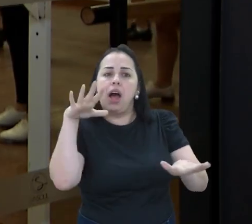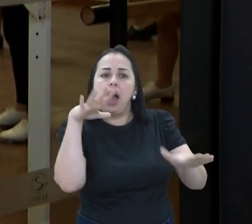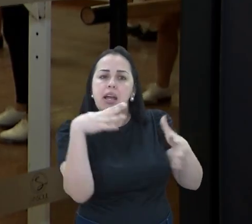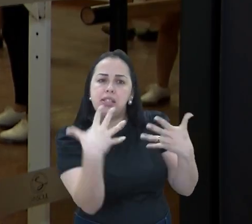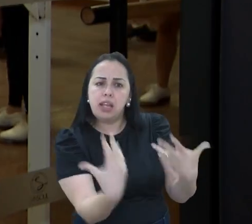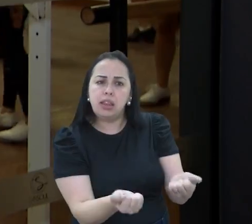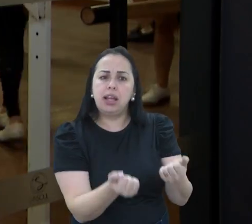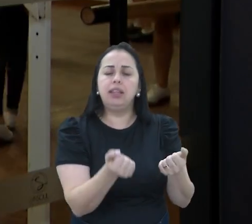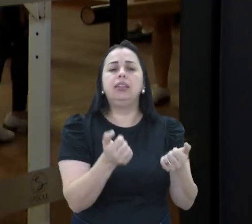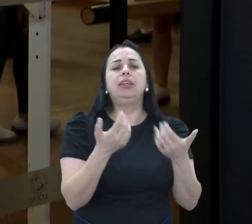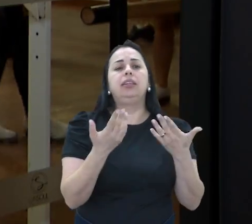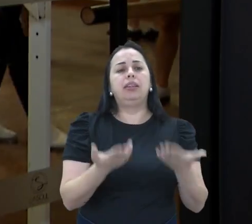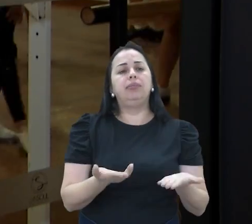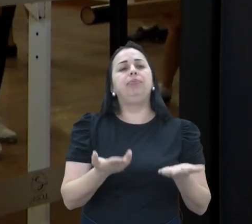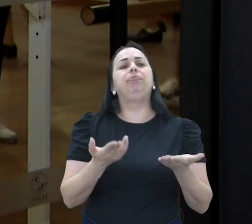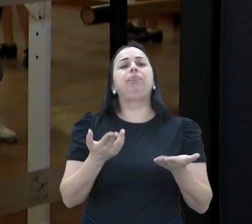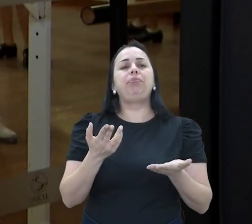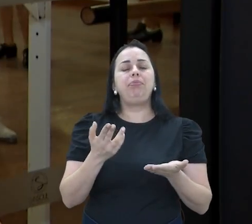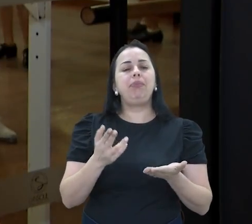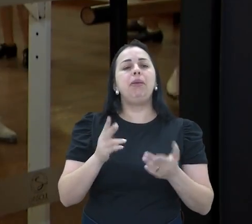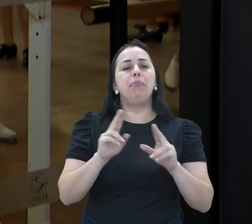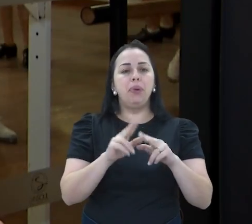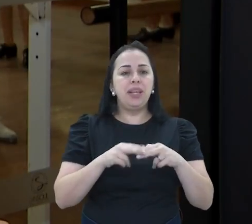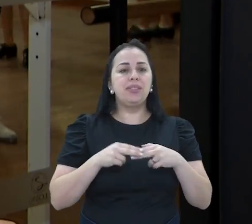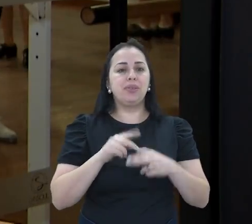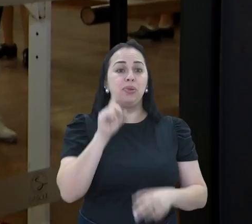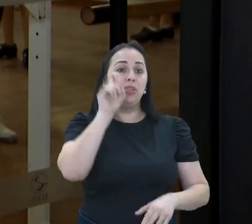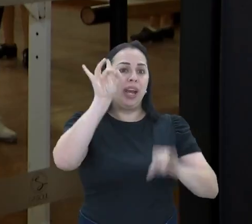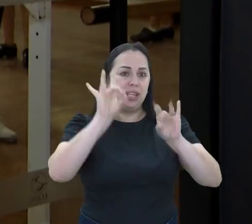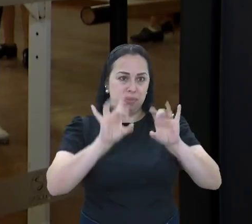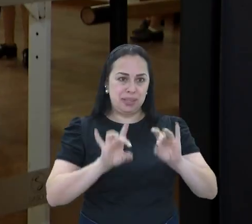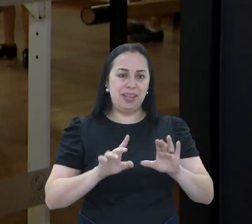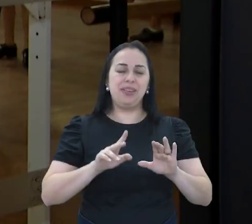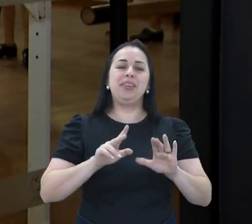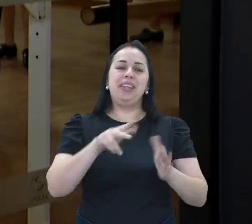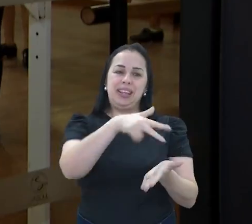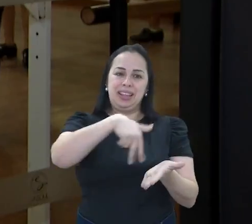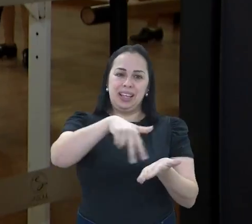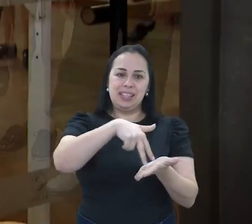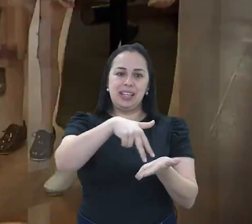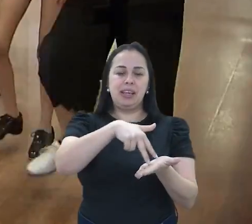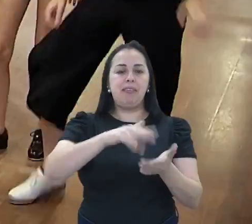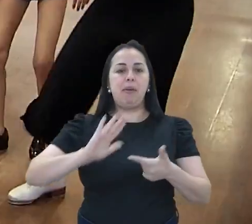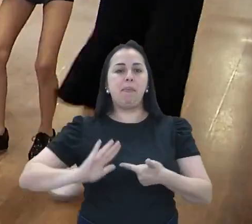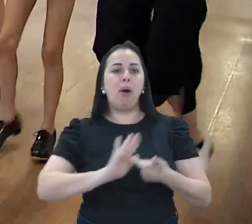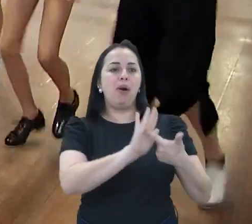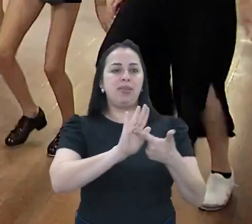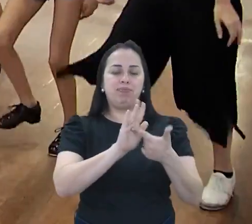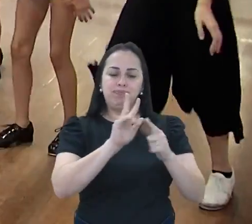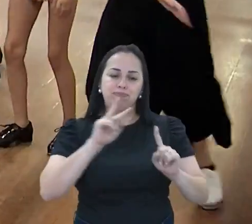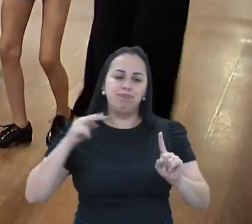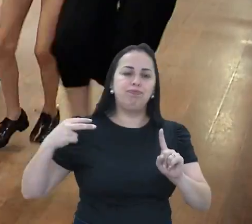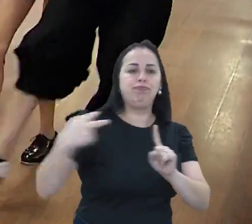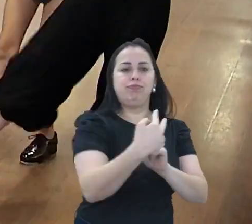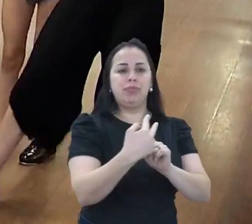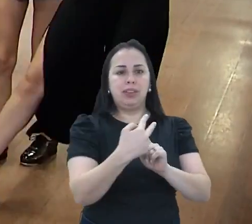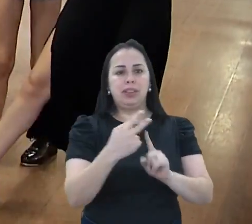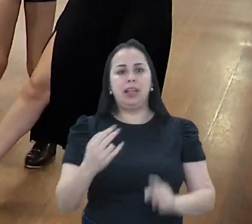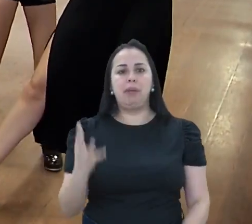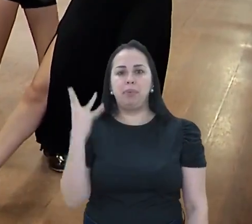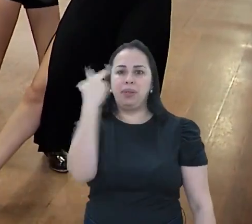acho que talvez com esse dia da dança a gente possa trazer mais importância para essa arte que é tão bonita.